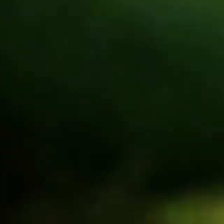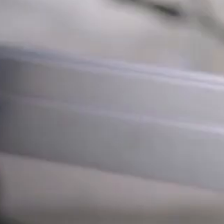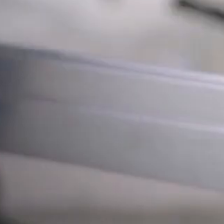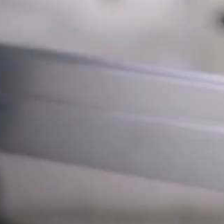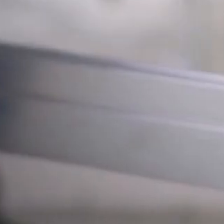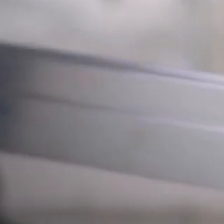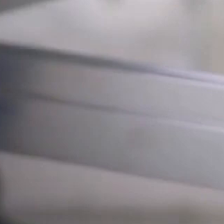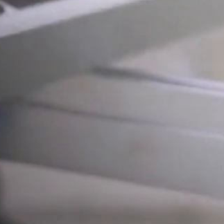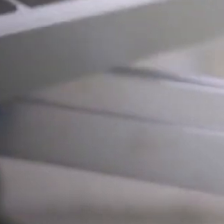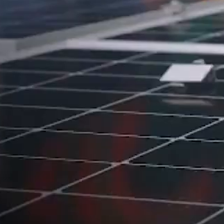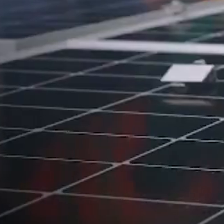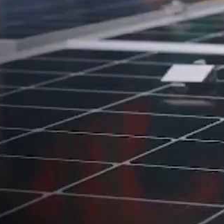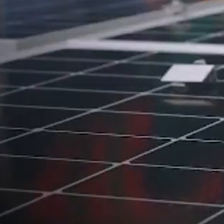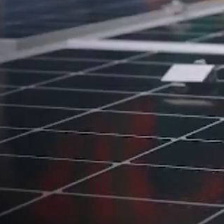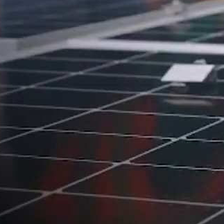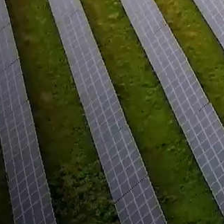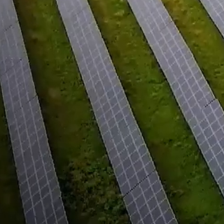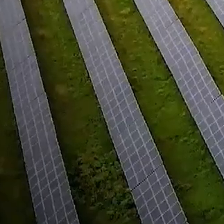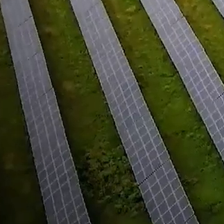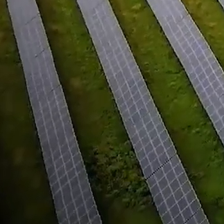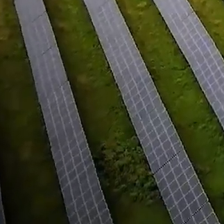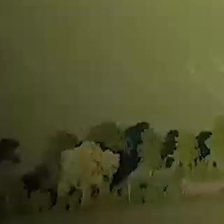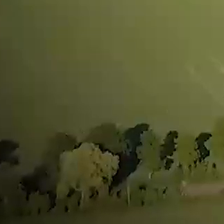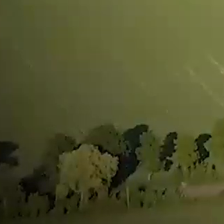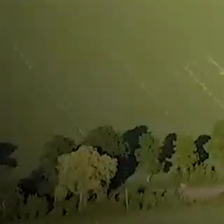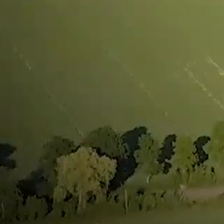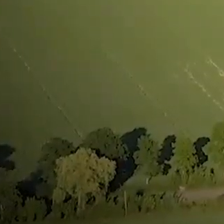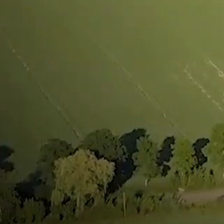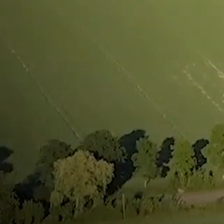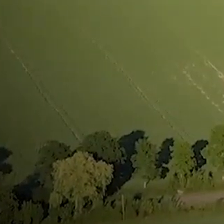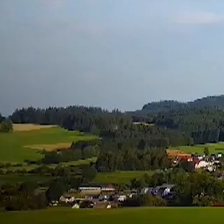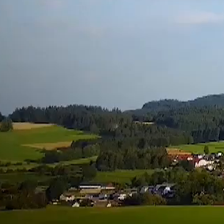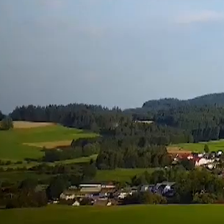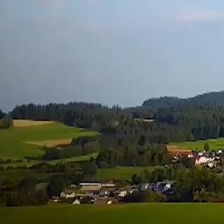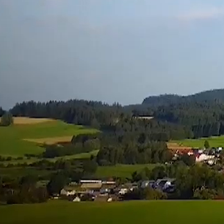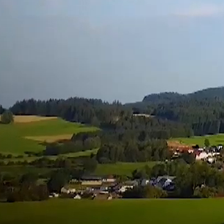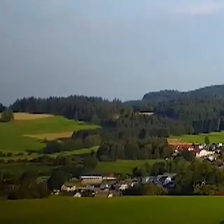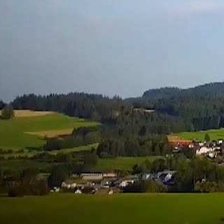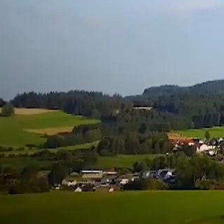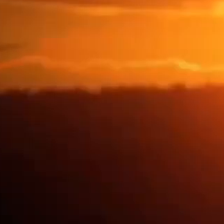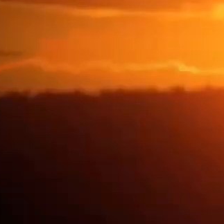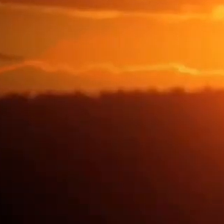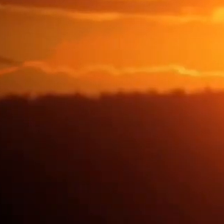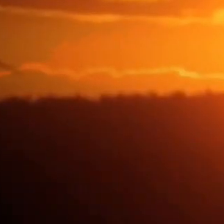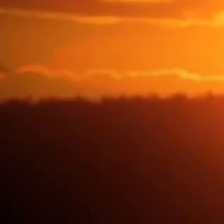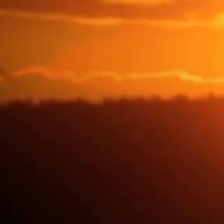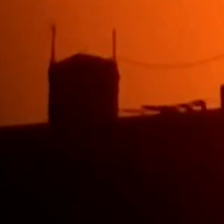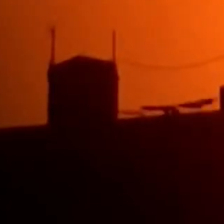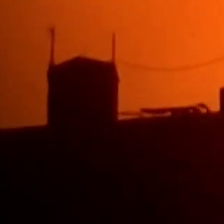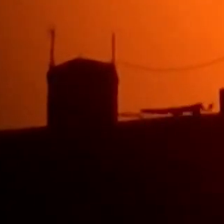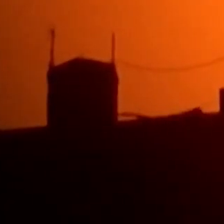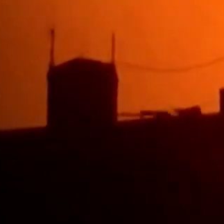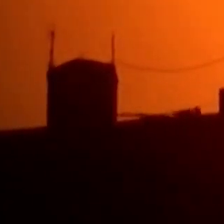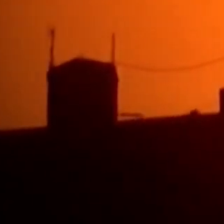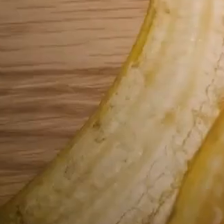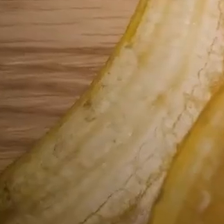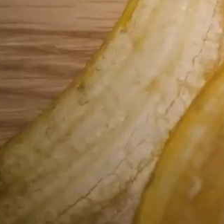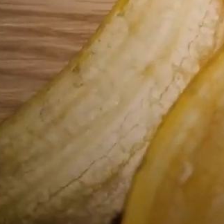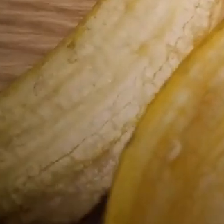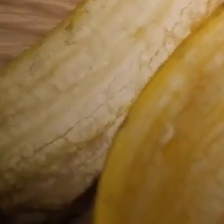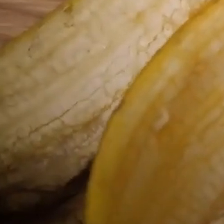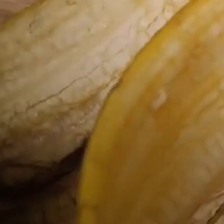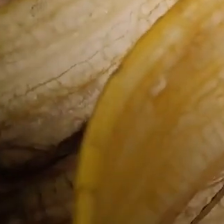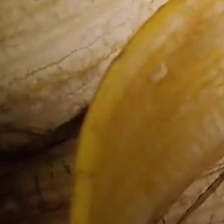possível produzir? Sim, é possível. Afinal, as energias hídrica, eólica e solar existem em abundância por aqui.